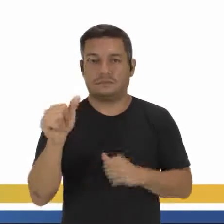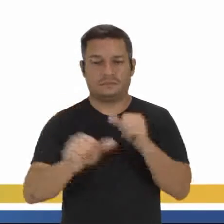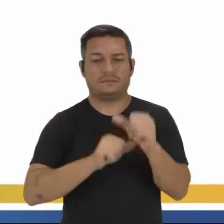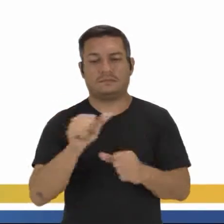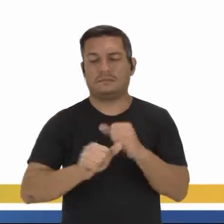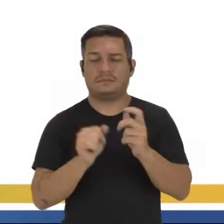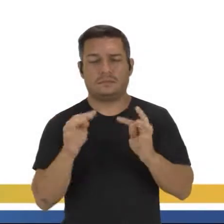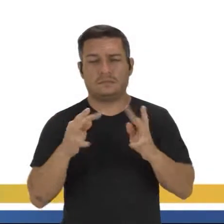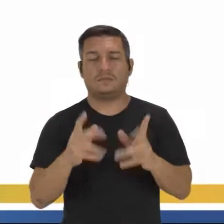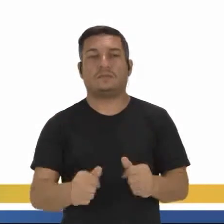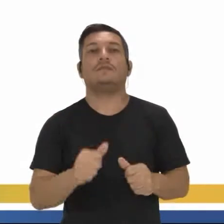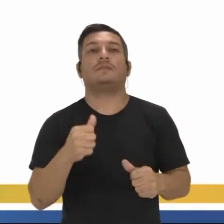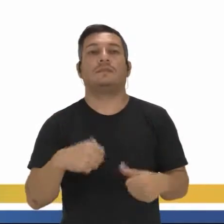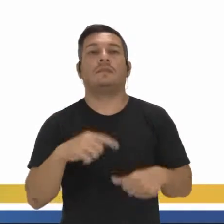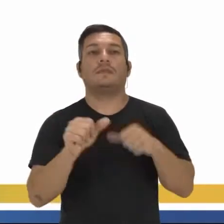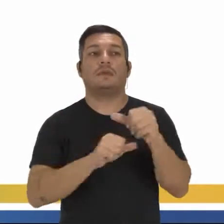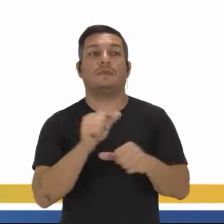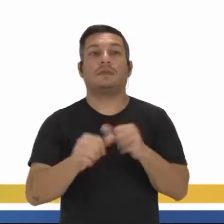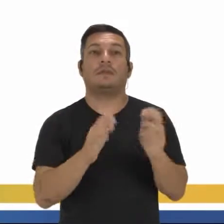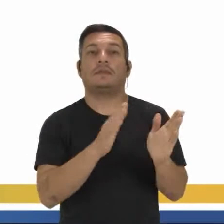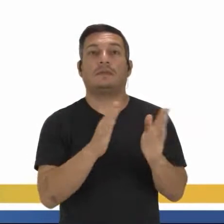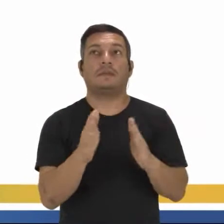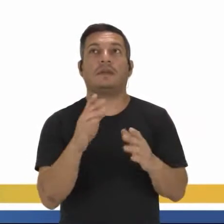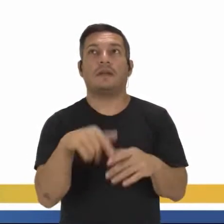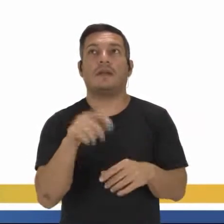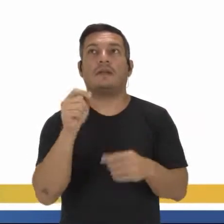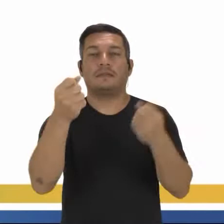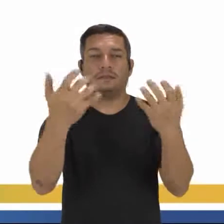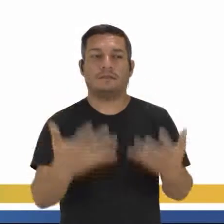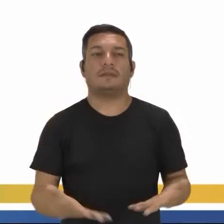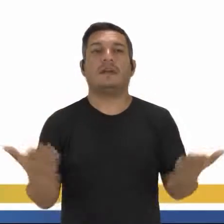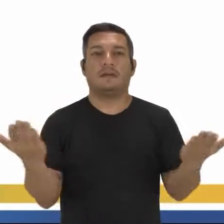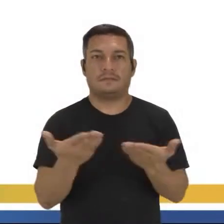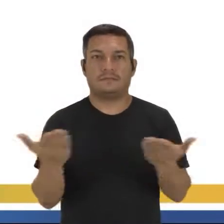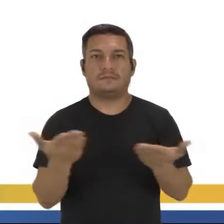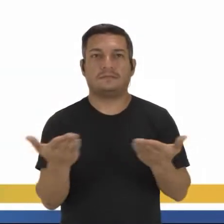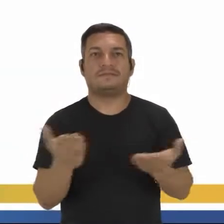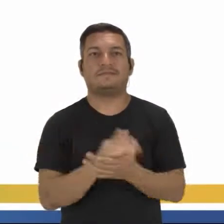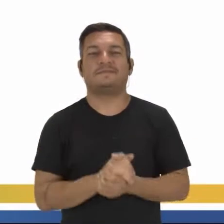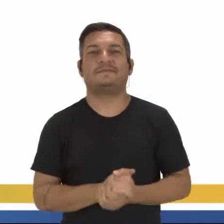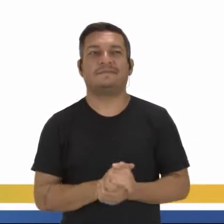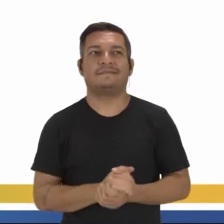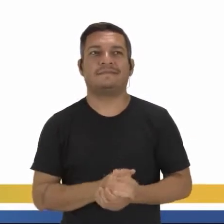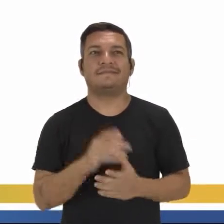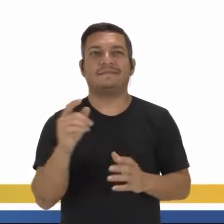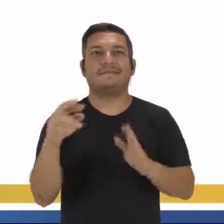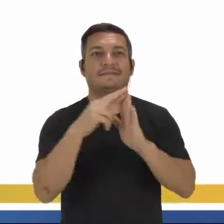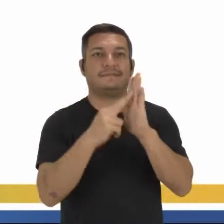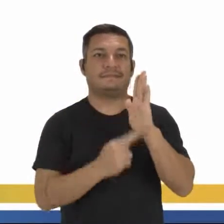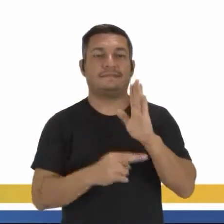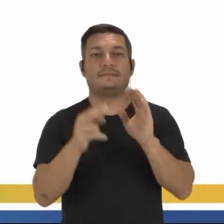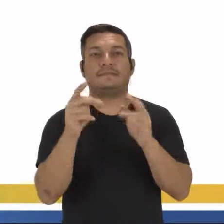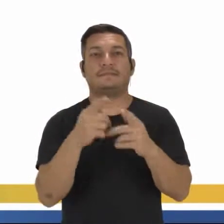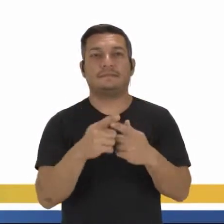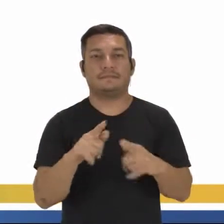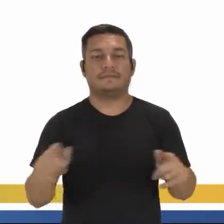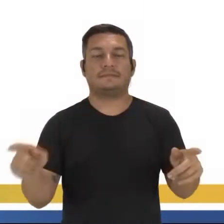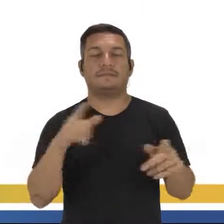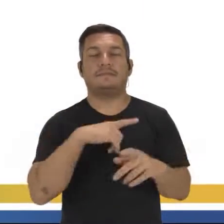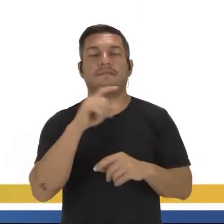mudança total, houve uma mudança parcial e é sobre ela que nós vamos falar hoje. O Acordo Ortográfico da Língua Portuguesa